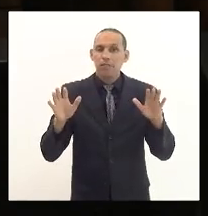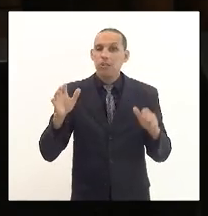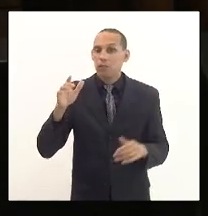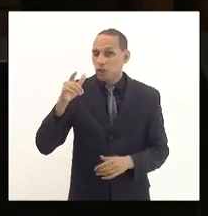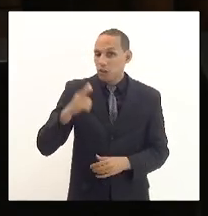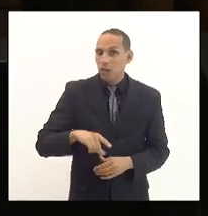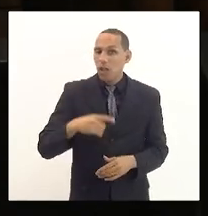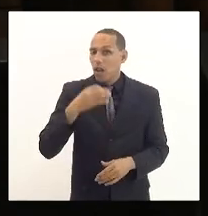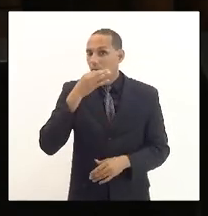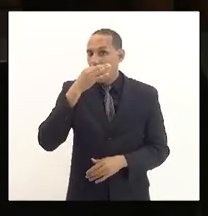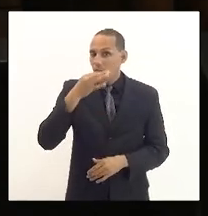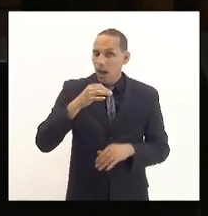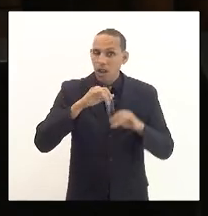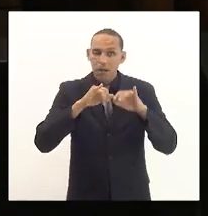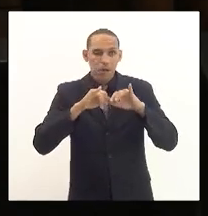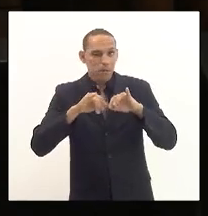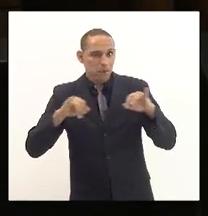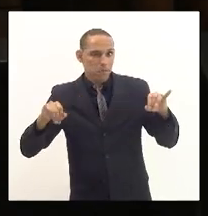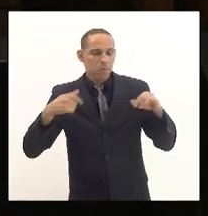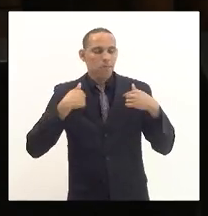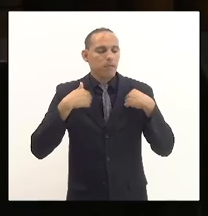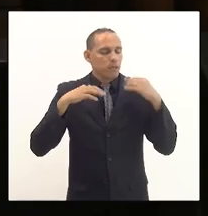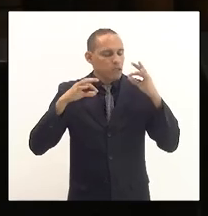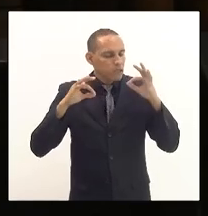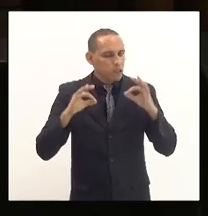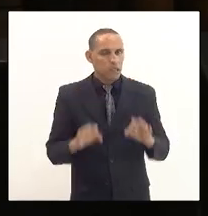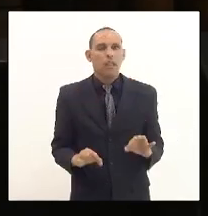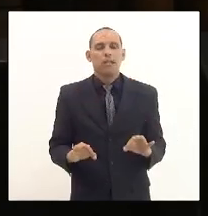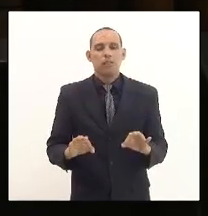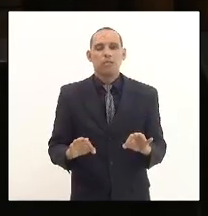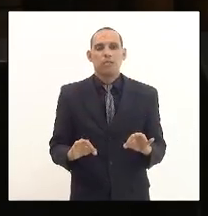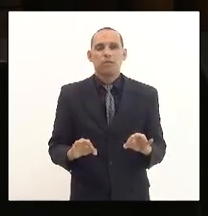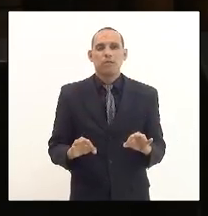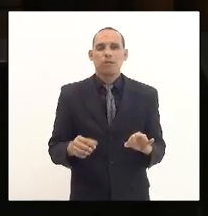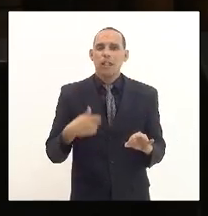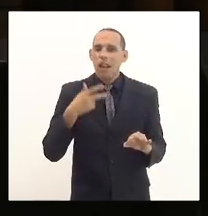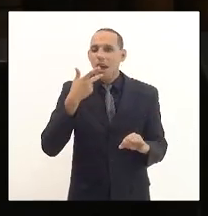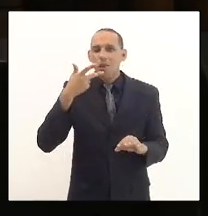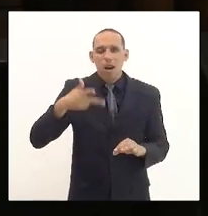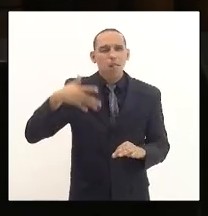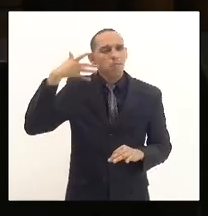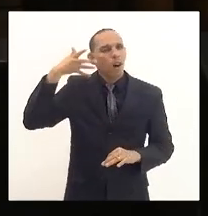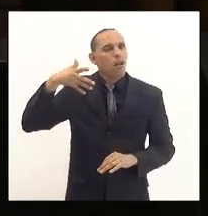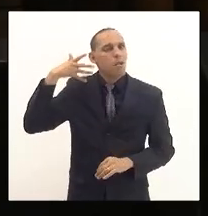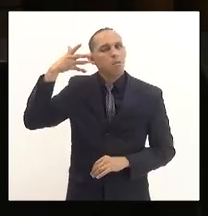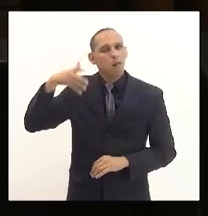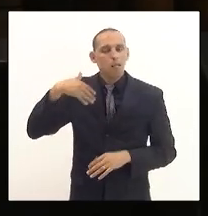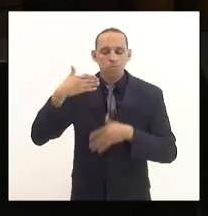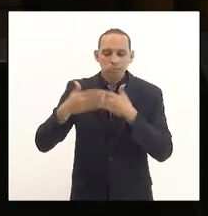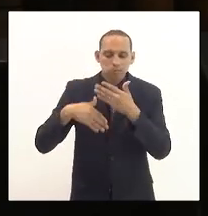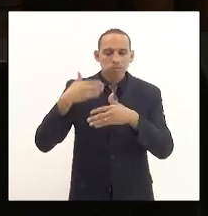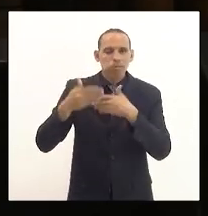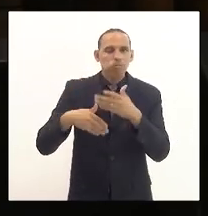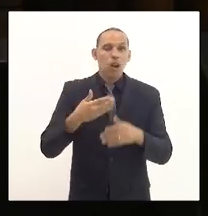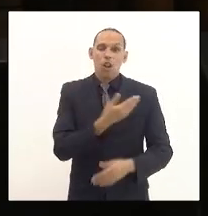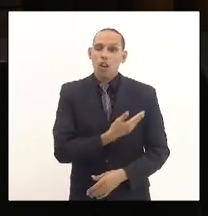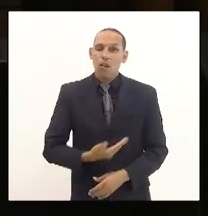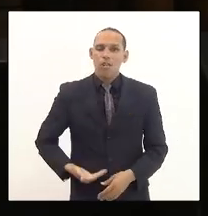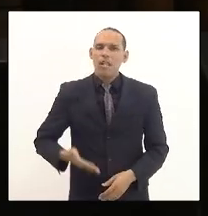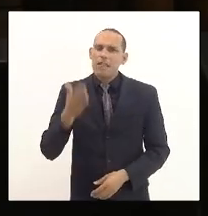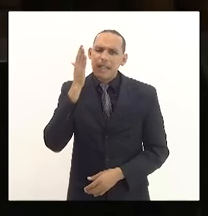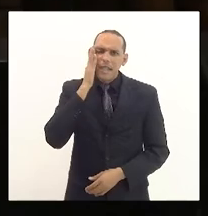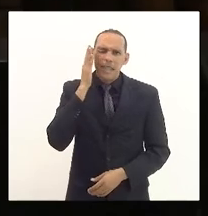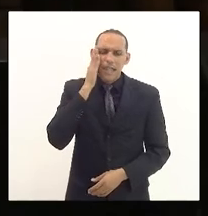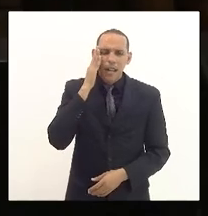o meu Alerta e eu tenho certeza de que esta minha fala irá Ressoar no governo